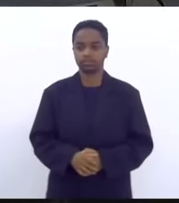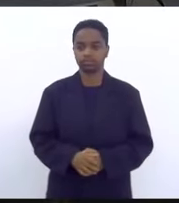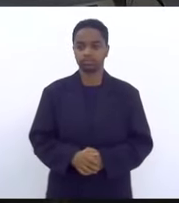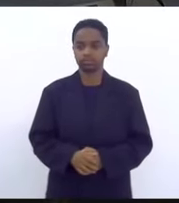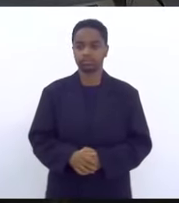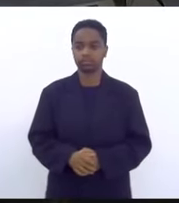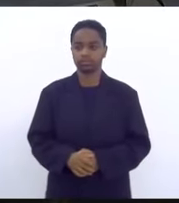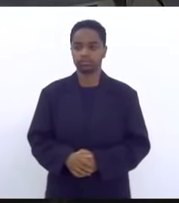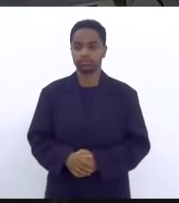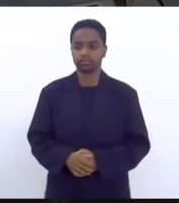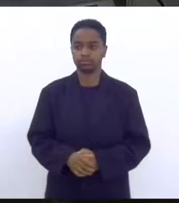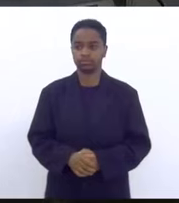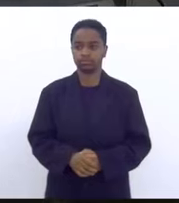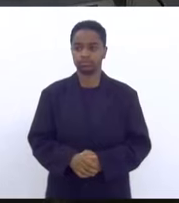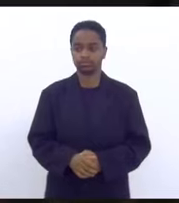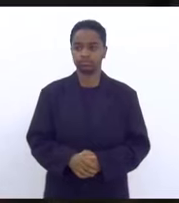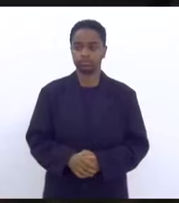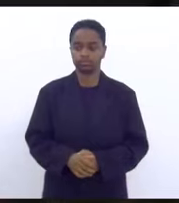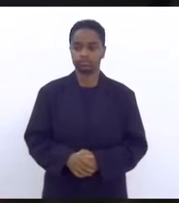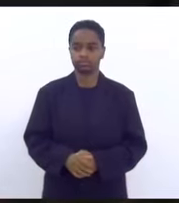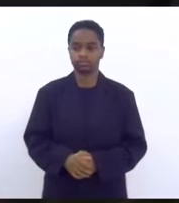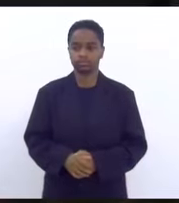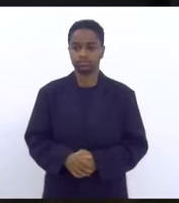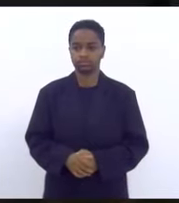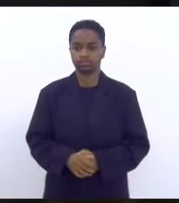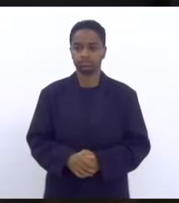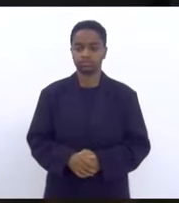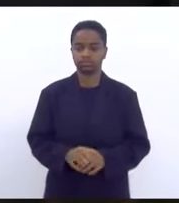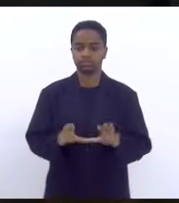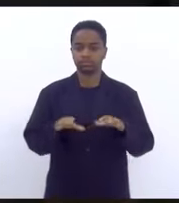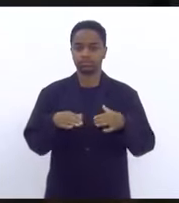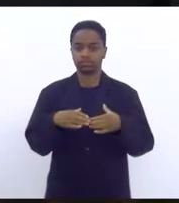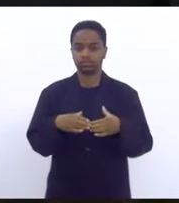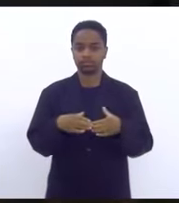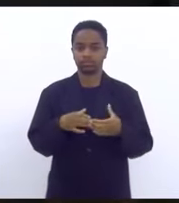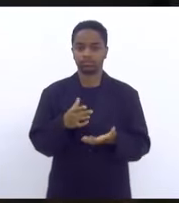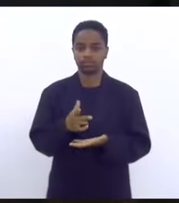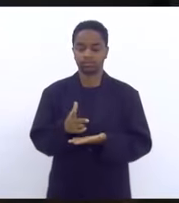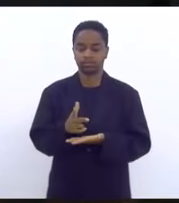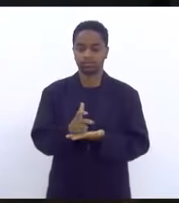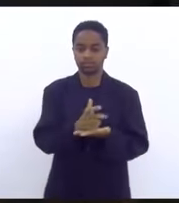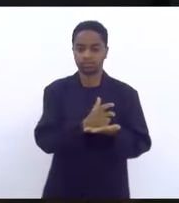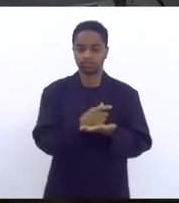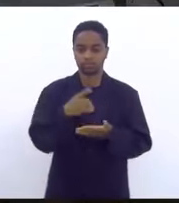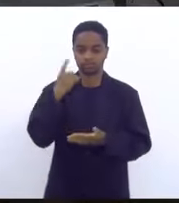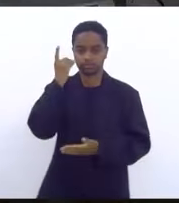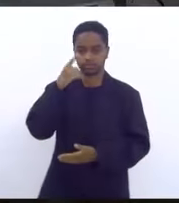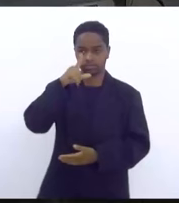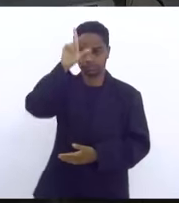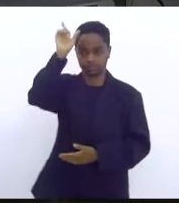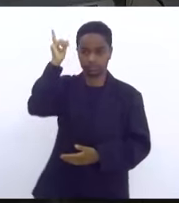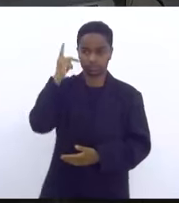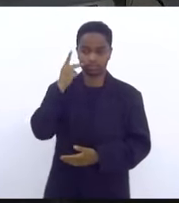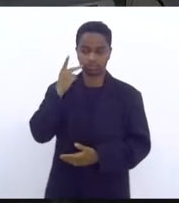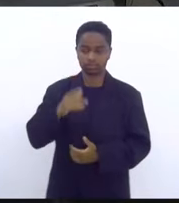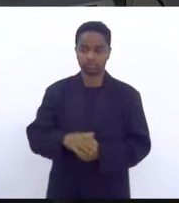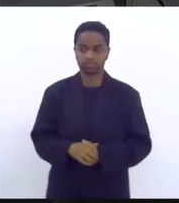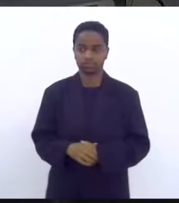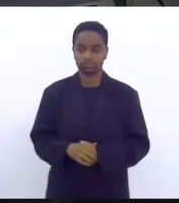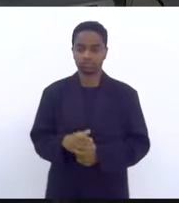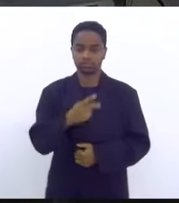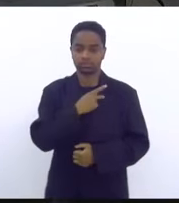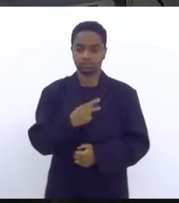Presidente. Muito obrigado. Pela Comissão de Tributação, deputado Luiz Paulo.